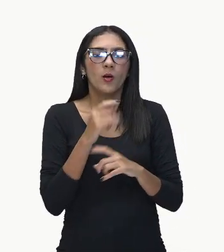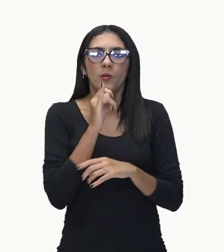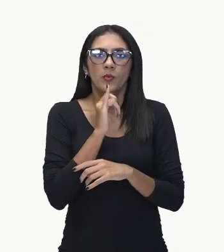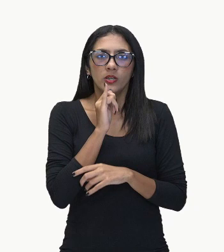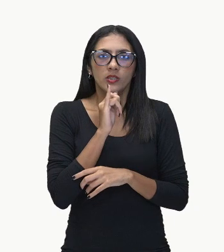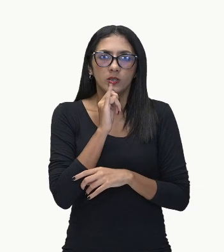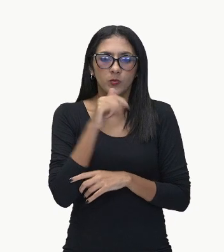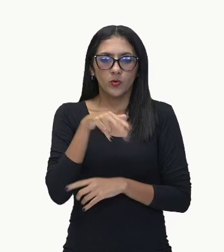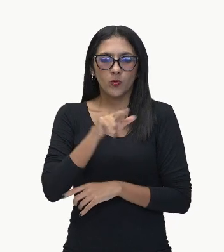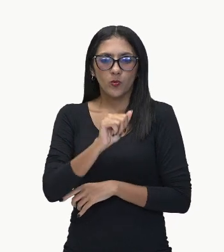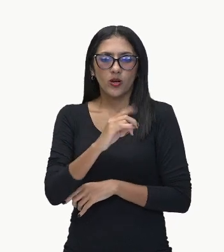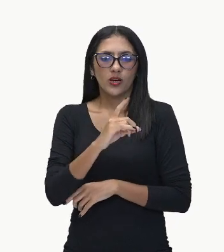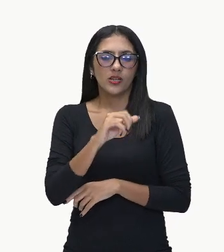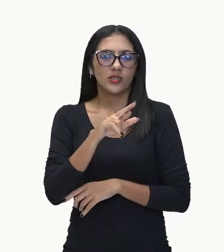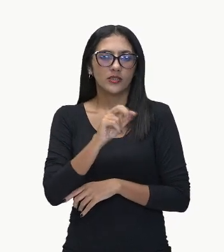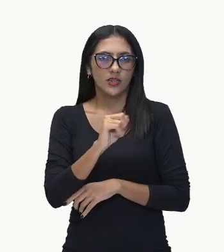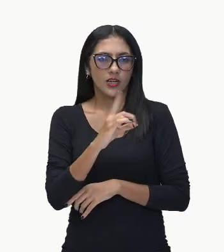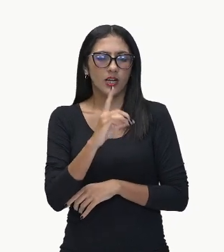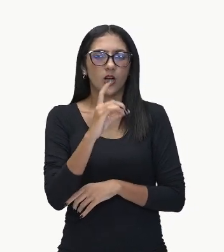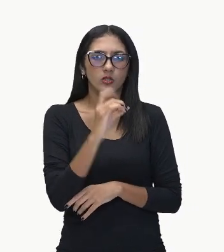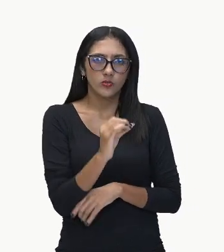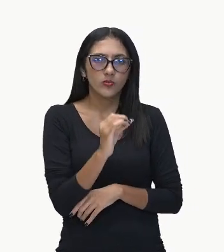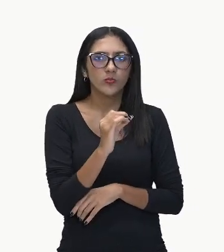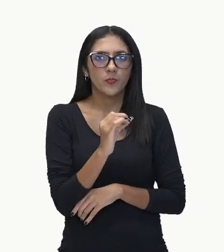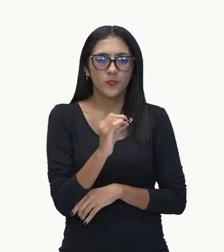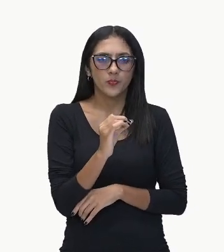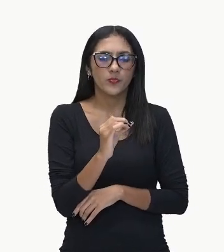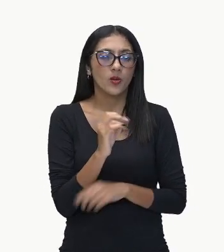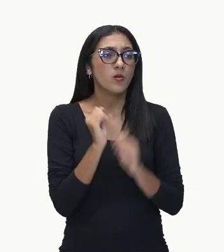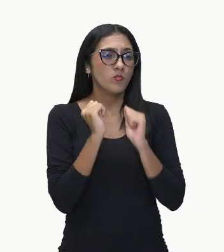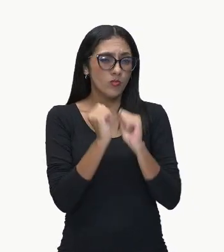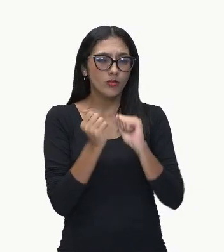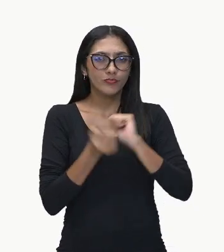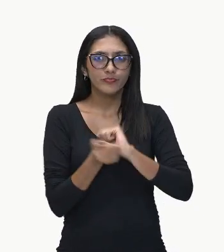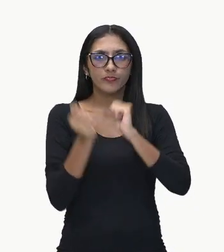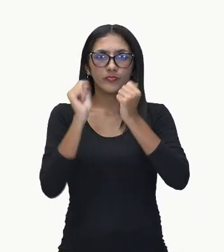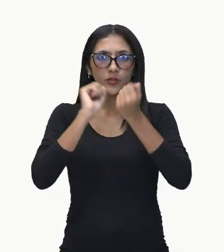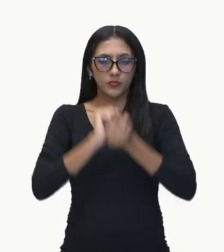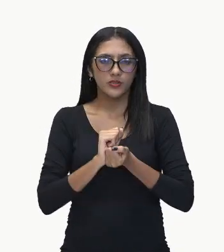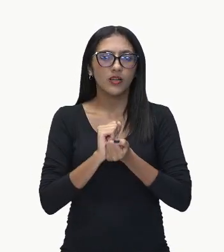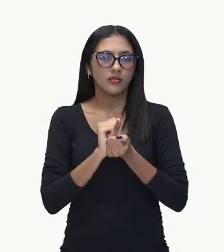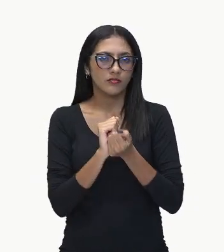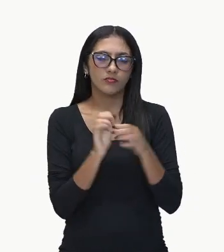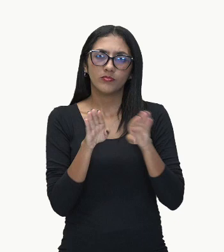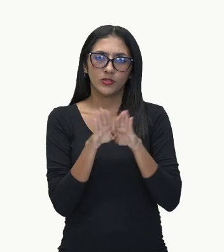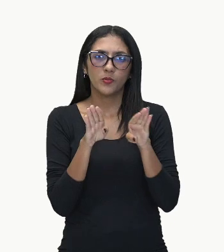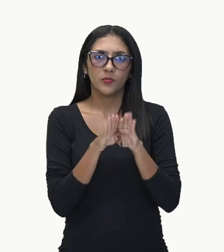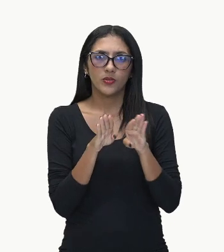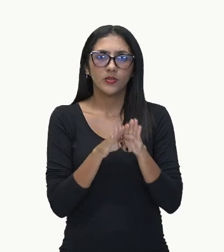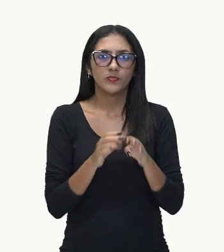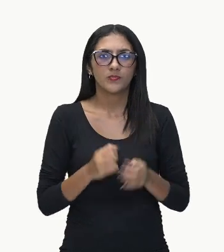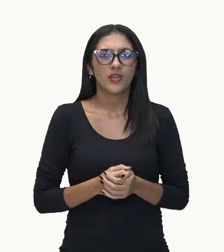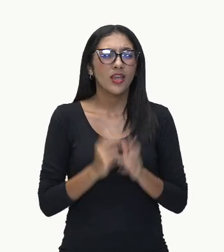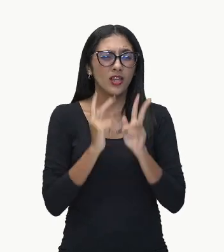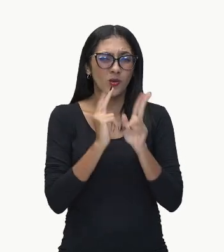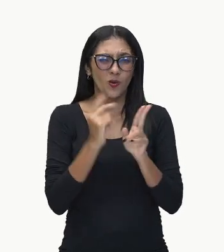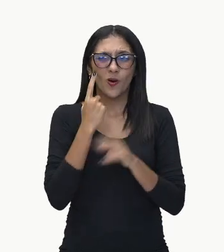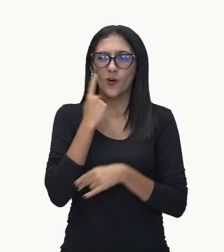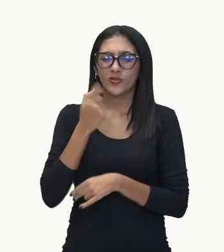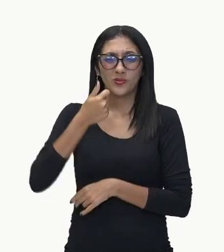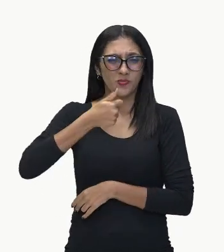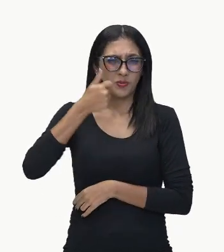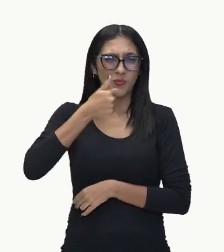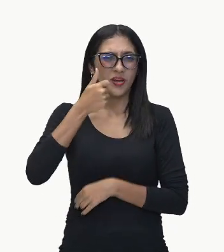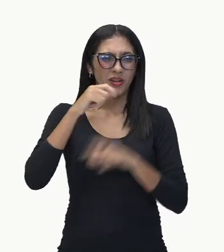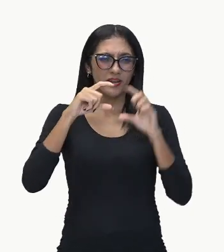aí pessoal por ele ser um quadrado perfeito nós podemos reescrevê-lo na sua forma fatorada ó que é essa forma aqui ó tudo